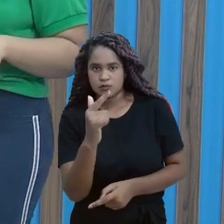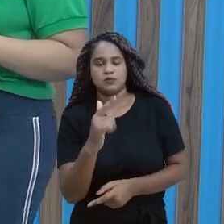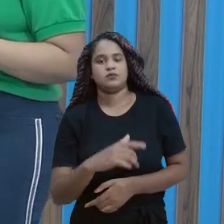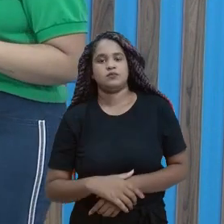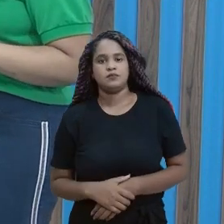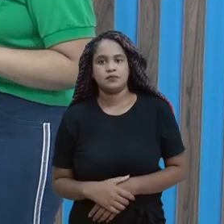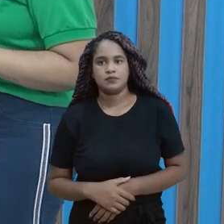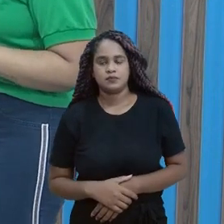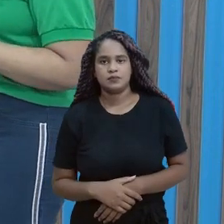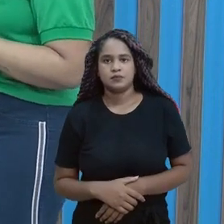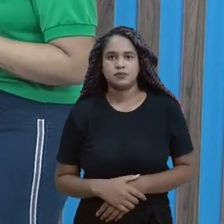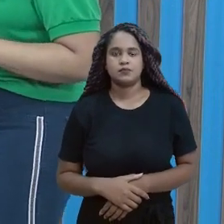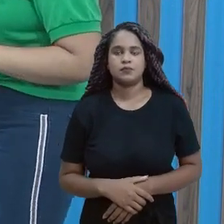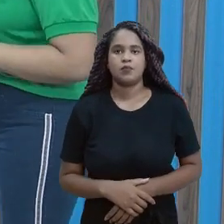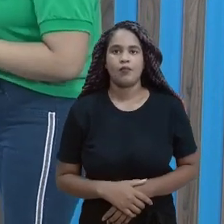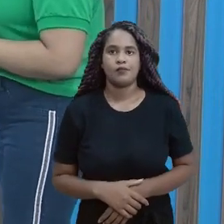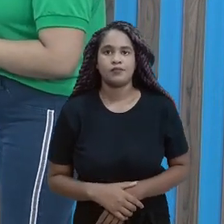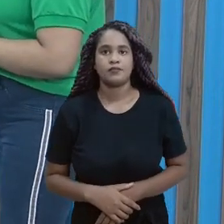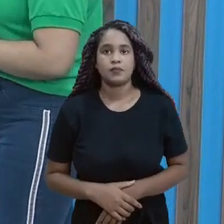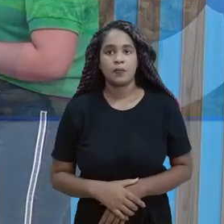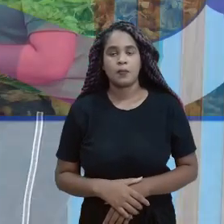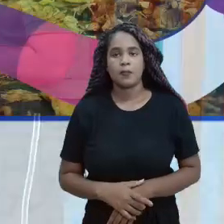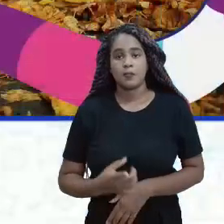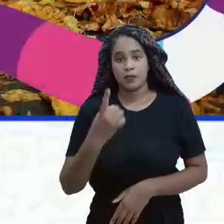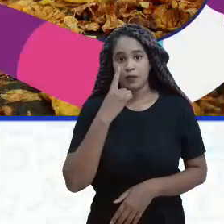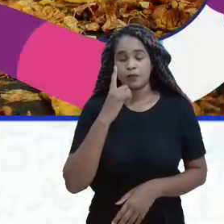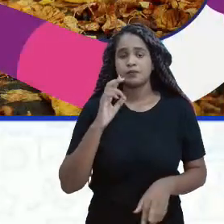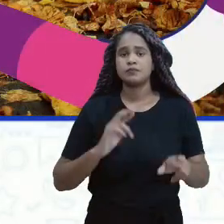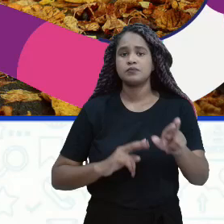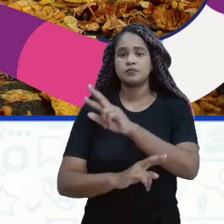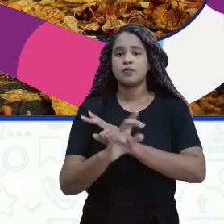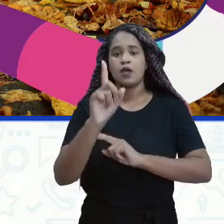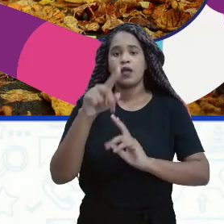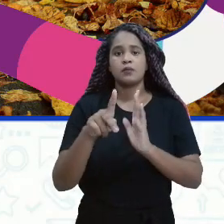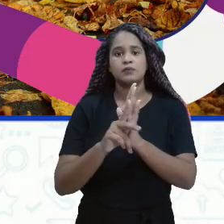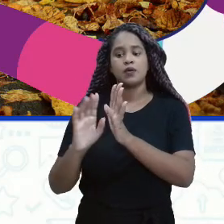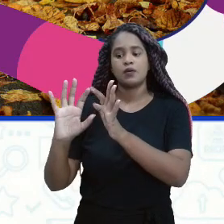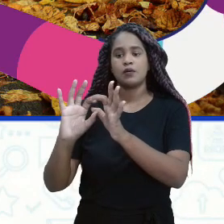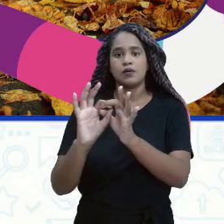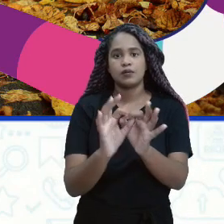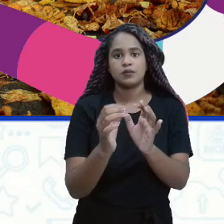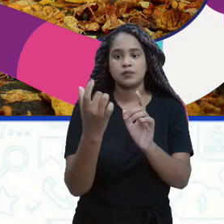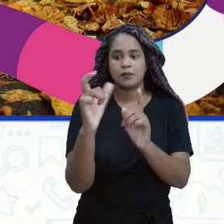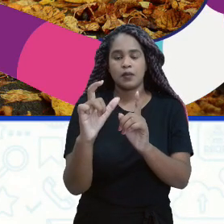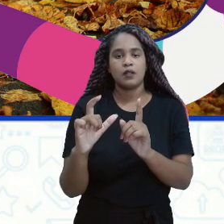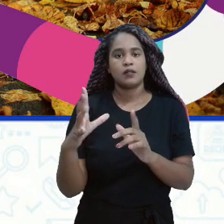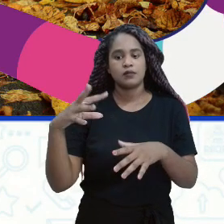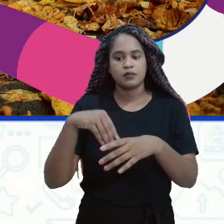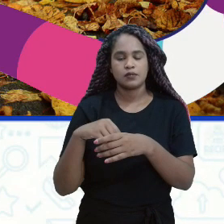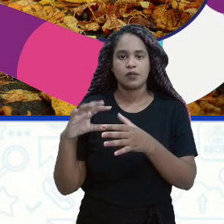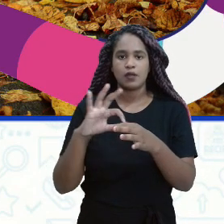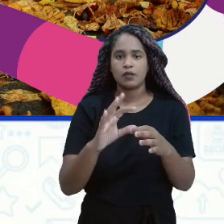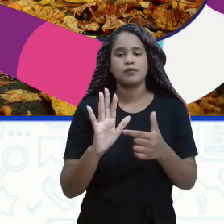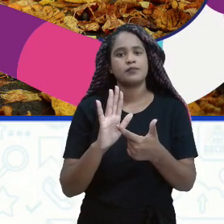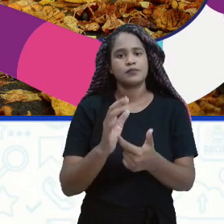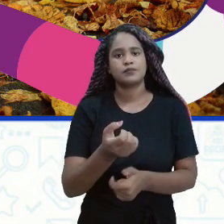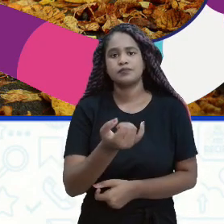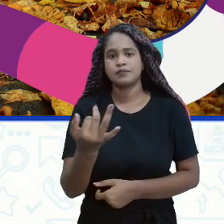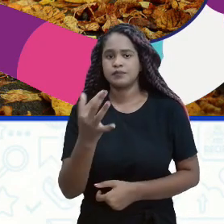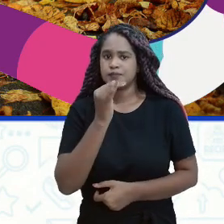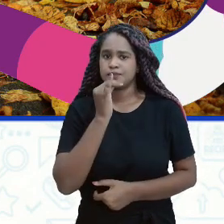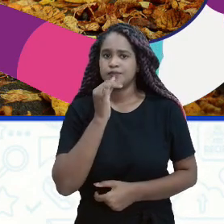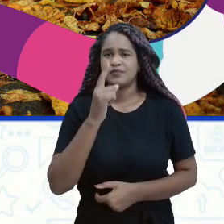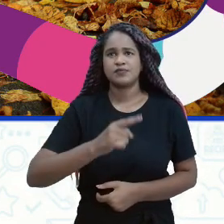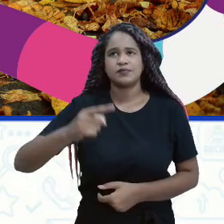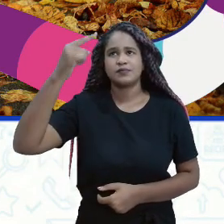certo? A diferenciação vai ser dada pelo contexto em que as palavras são empregadas. A gente vai ver alguns exemplos, porque vocês podem